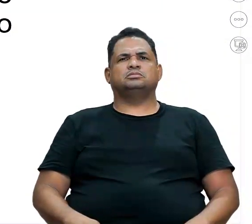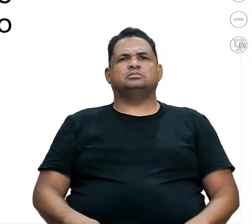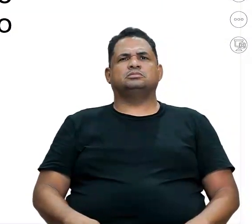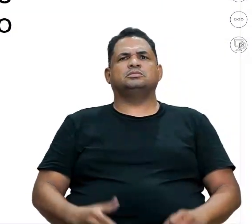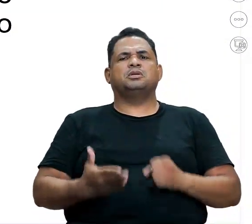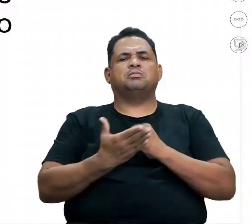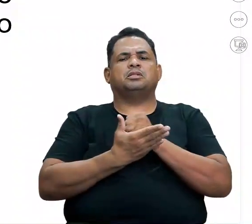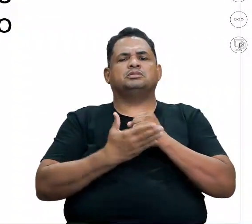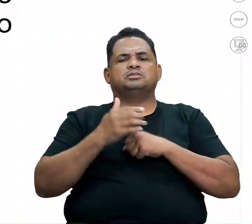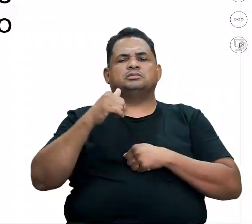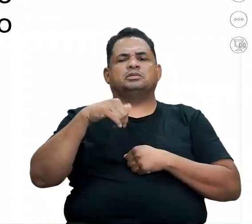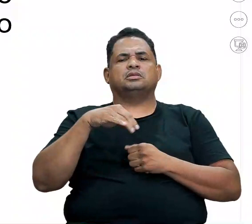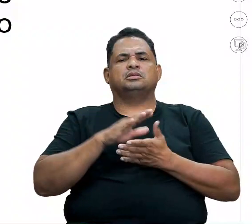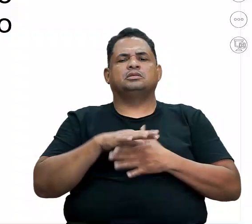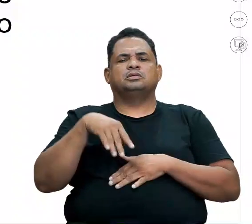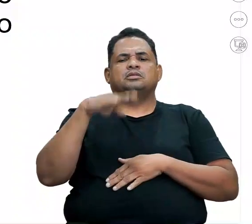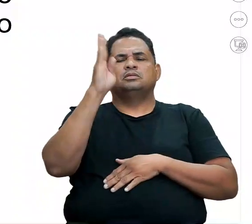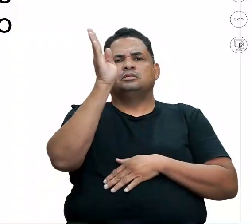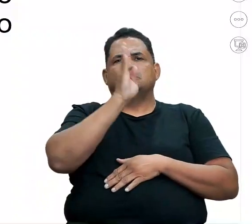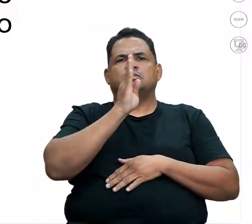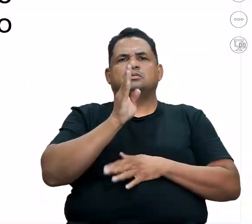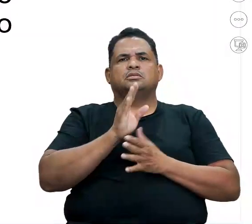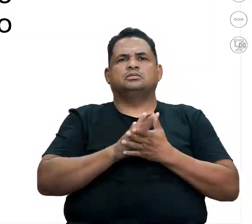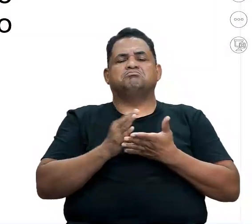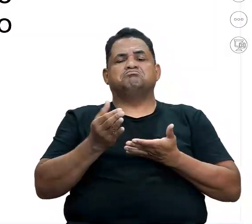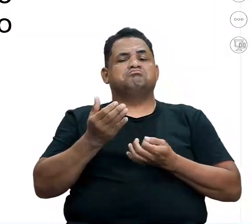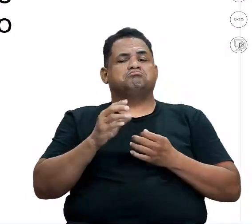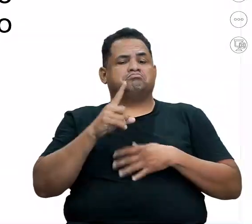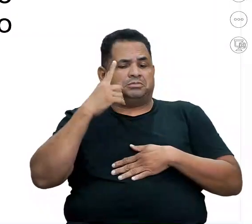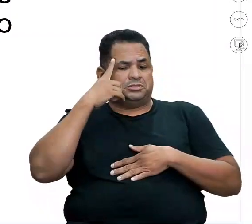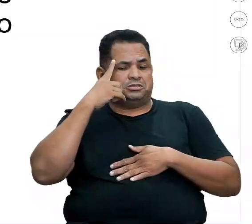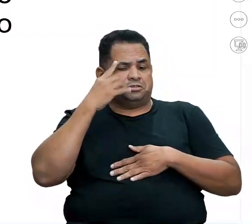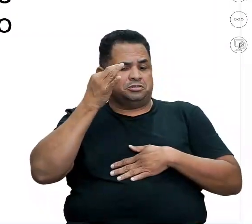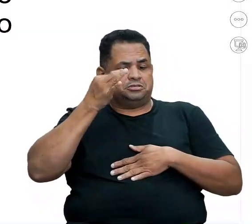fundamentadas aqui no nosso país como algo que fosse correto,